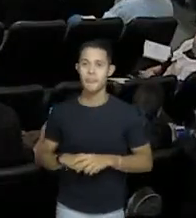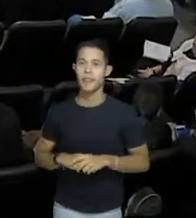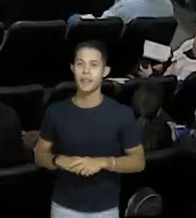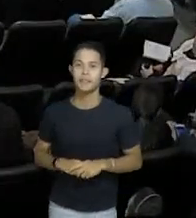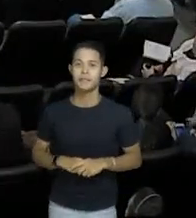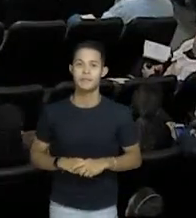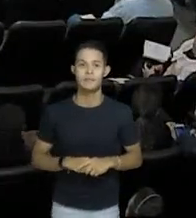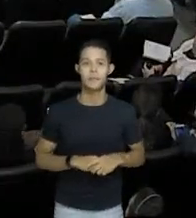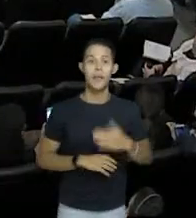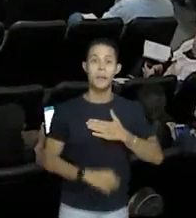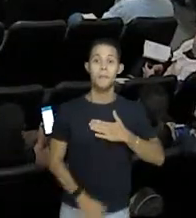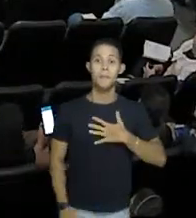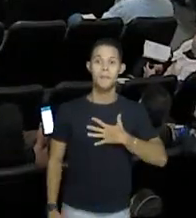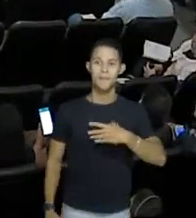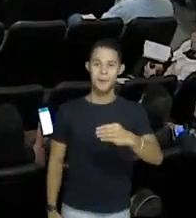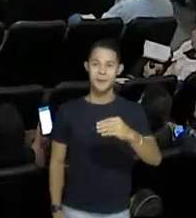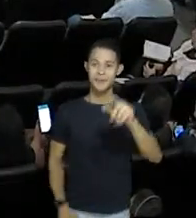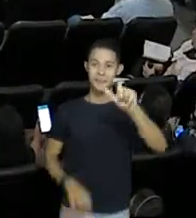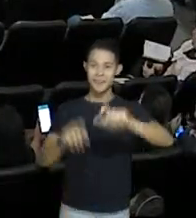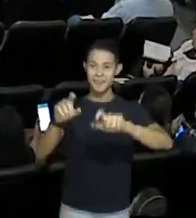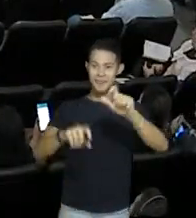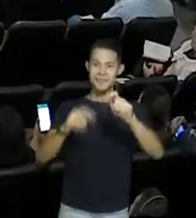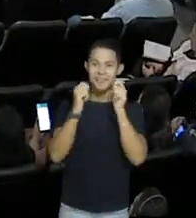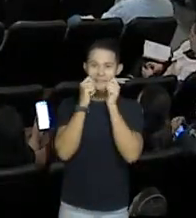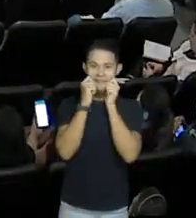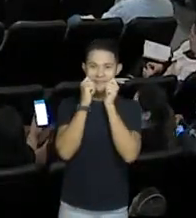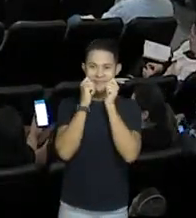Esse é o meu filho, gente.